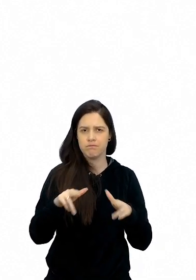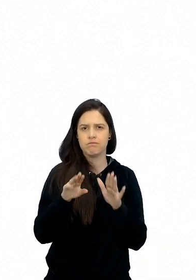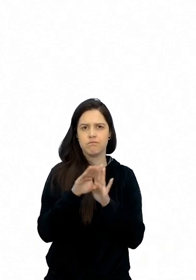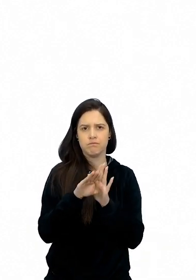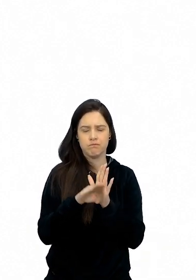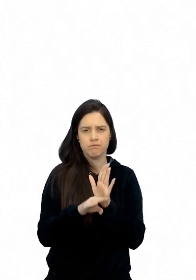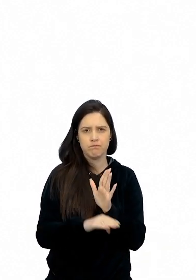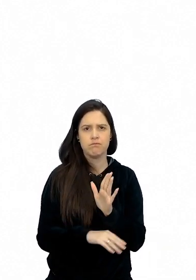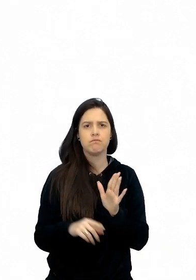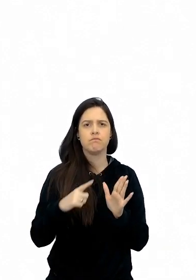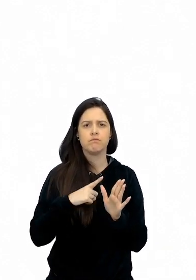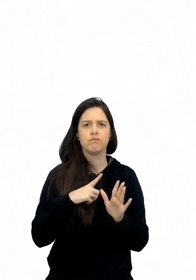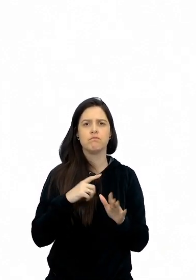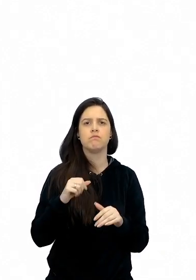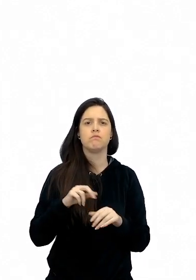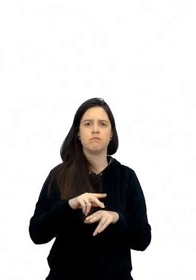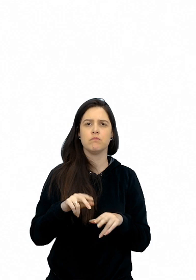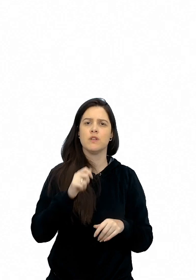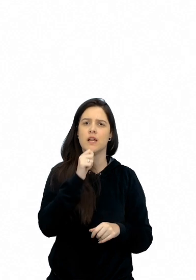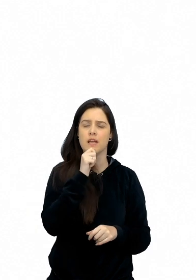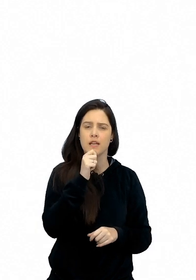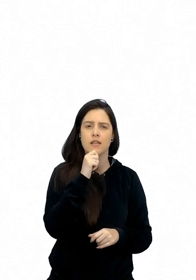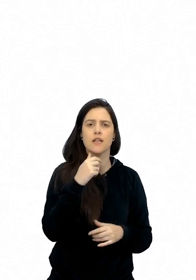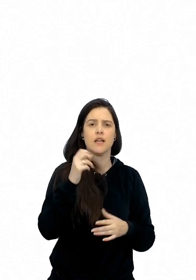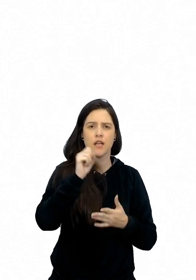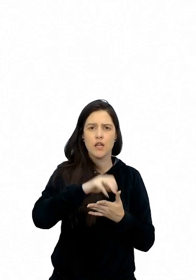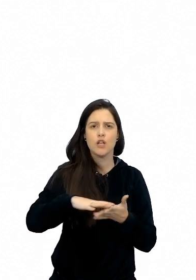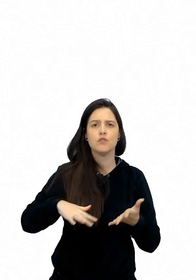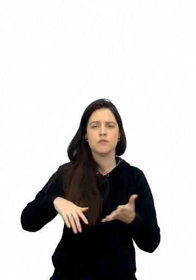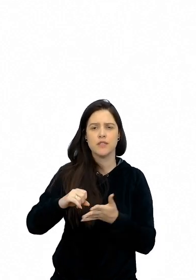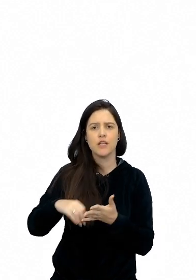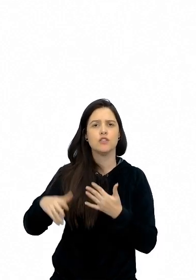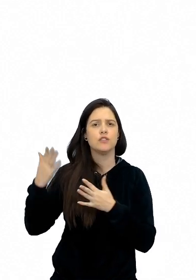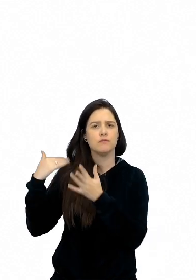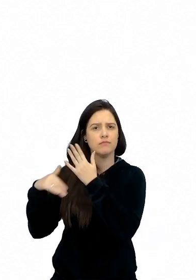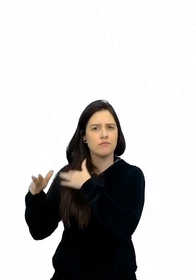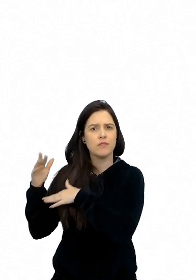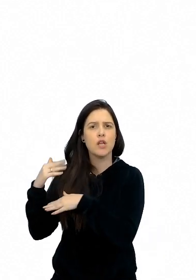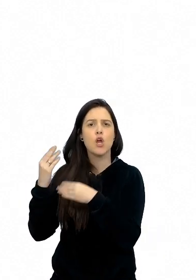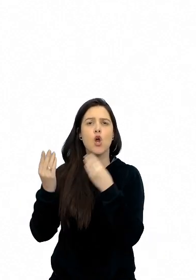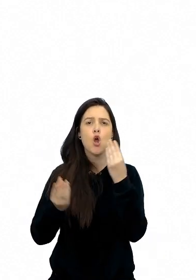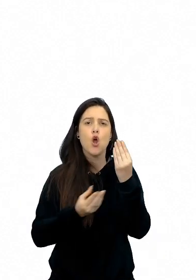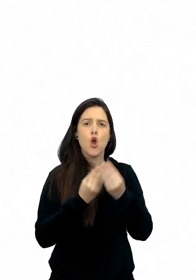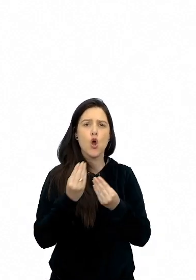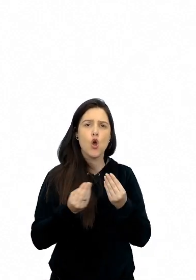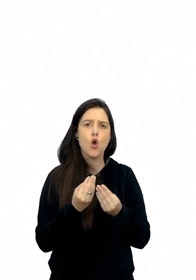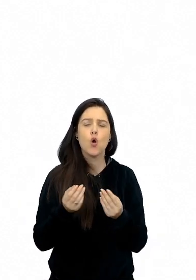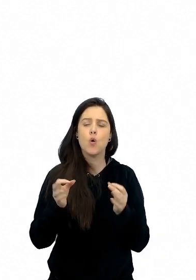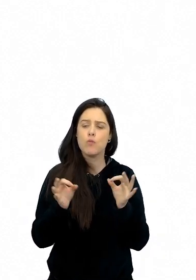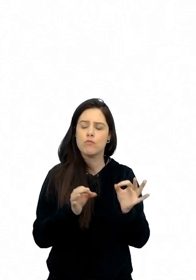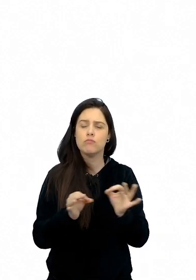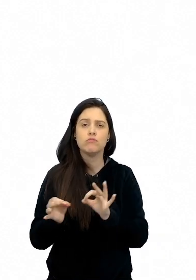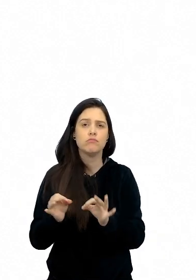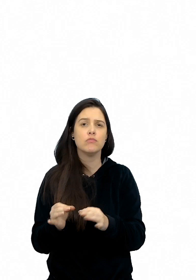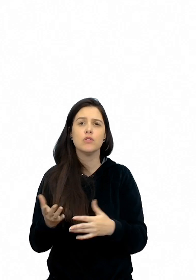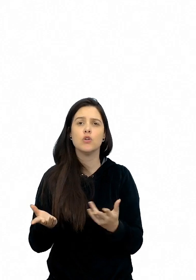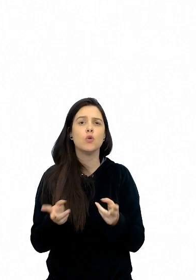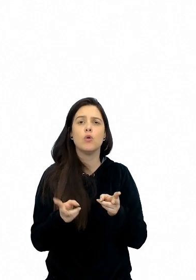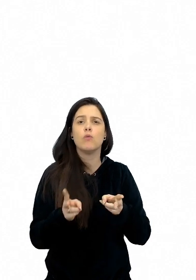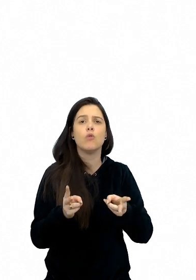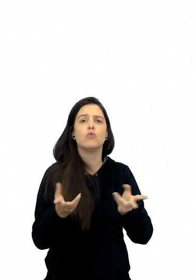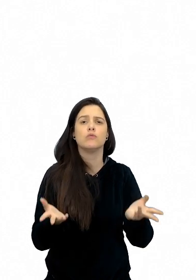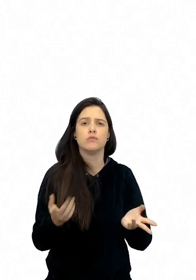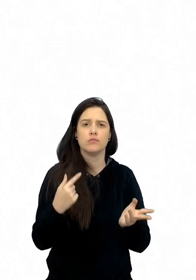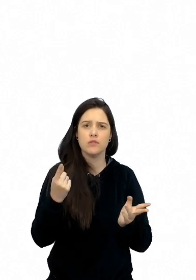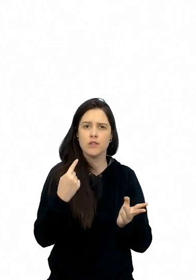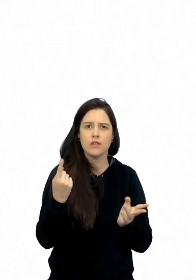da geometria, né, indo para essa parte aqui das medidas, e como que eu vou contextualizar, e como que eu vou,